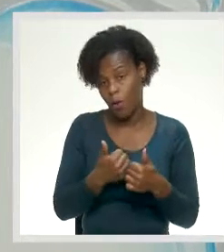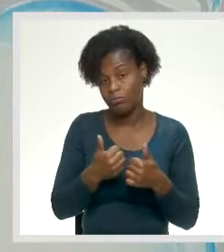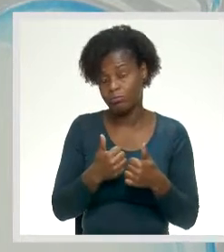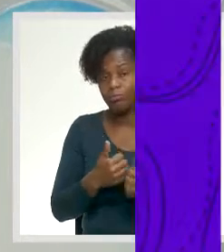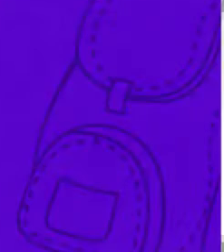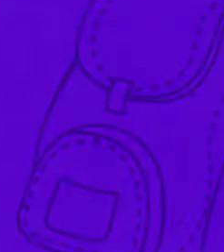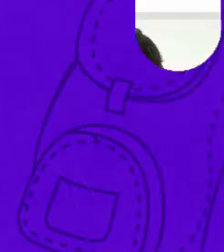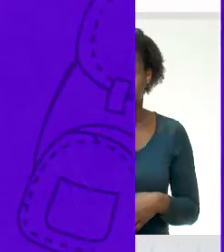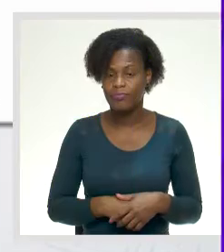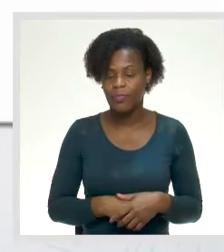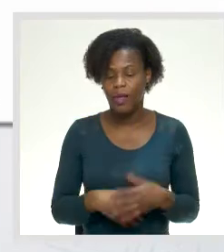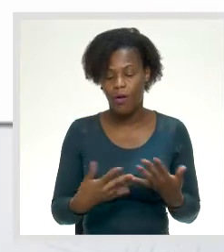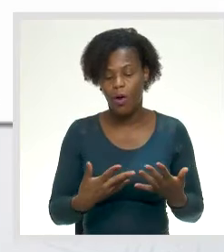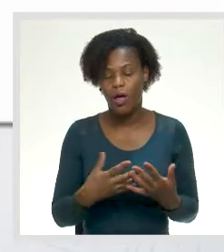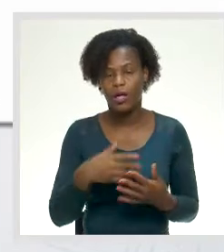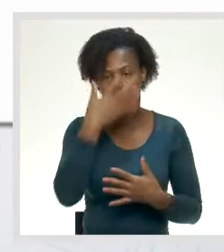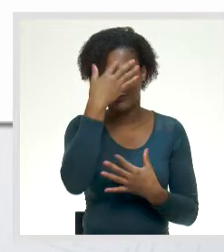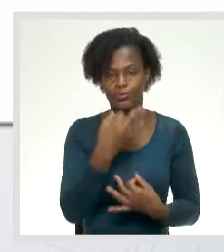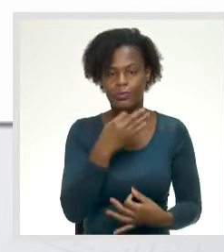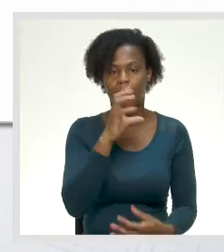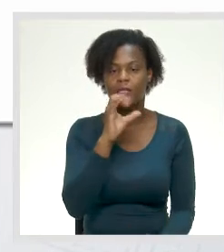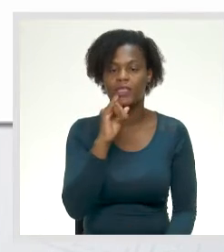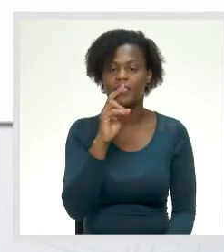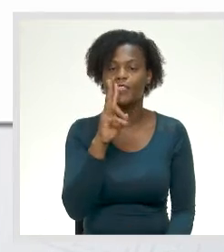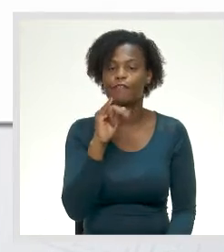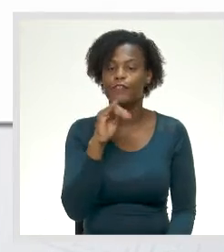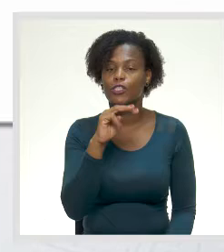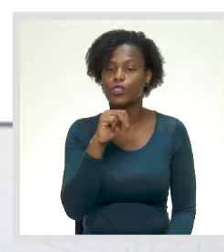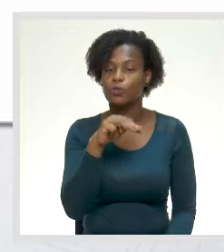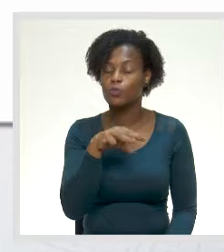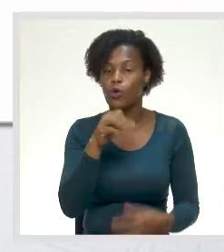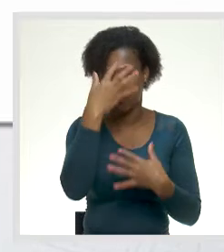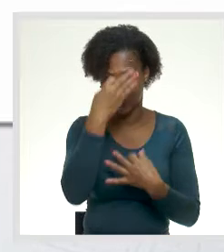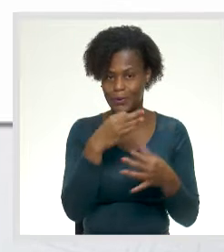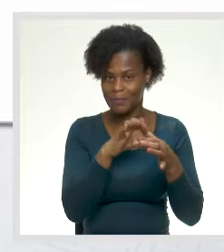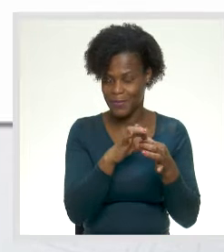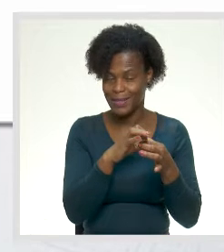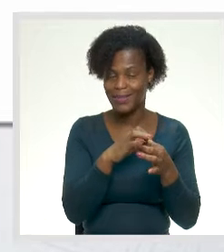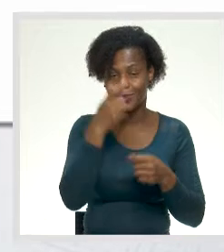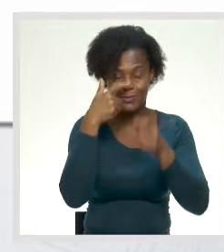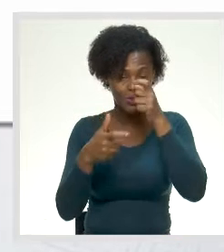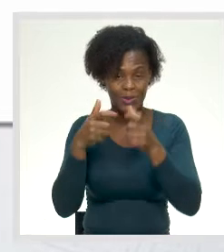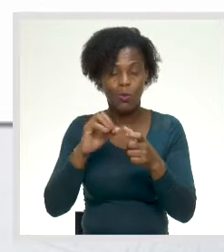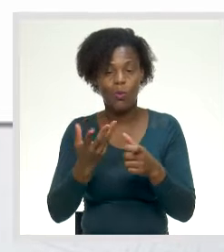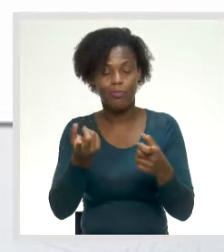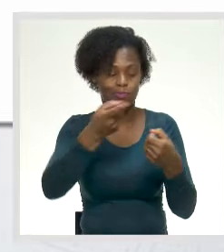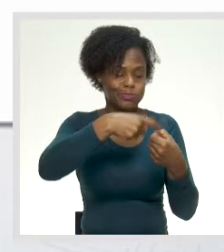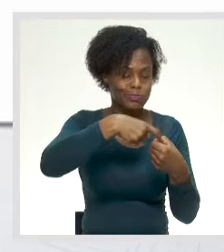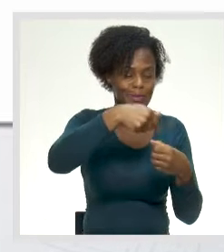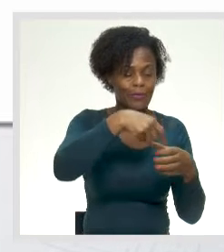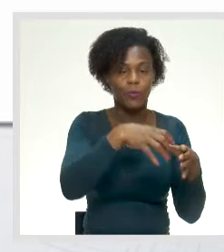corretos. E o civismo refere-se ao comportamento do cidadão enquanto membro